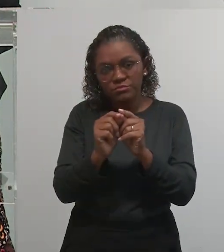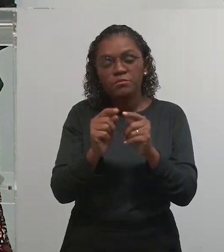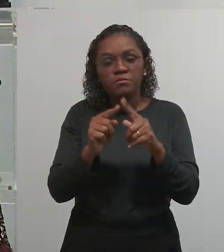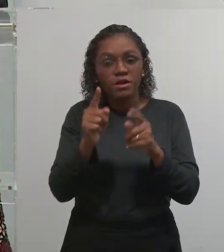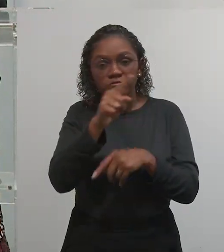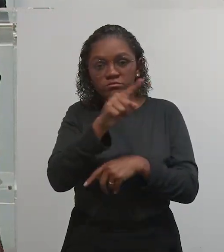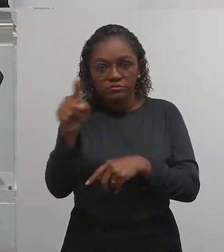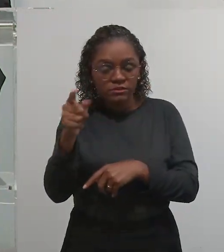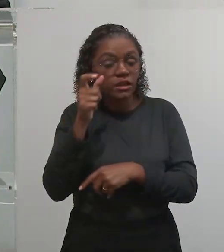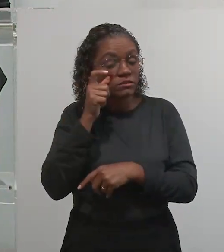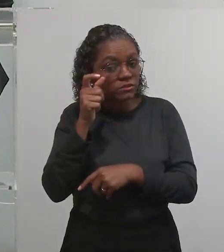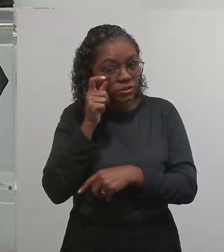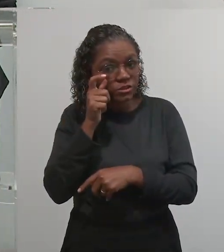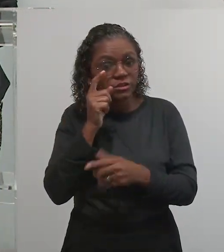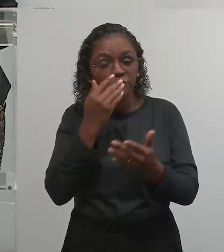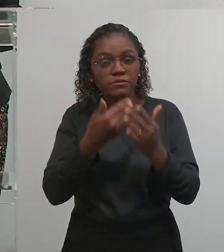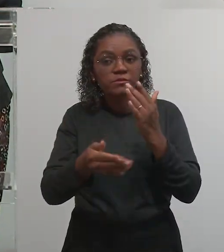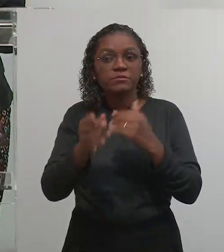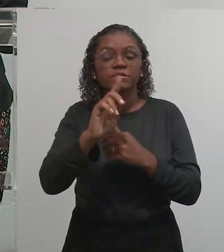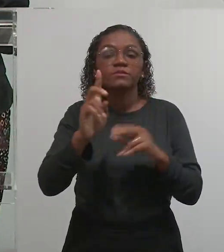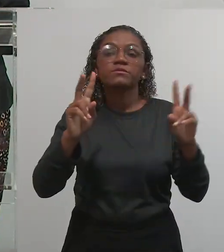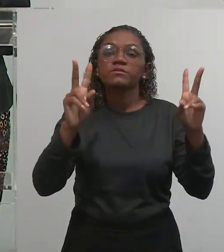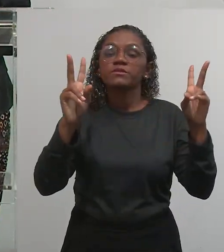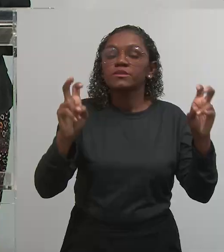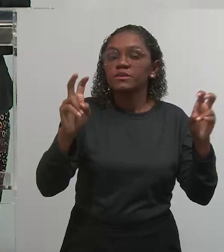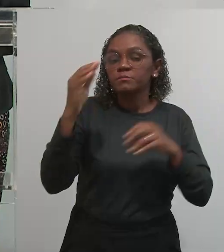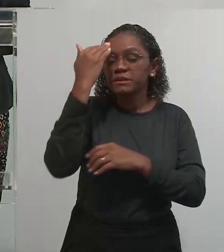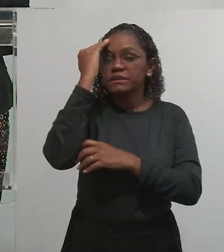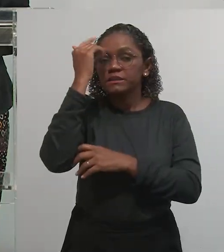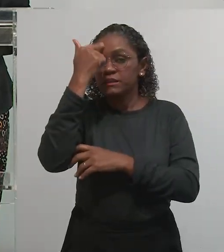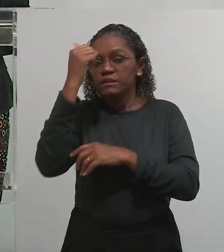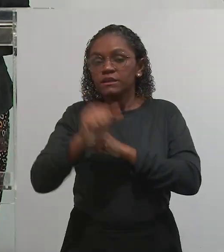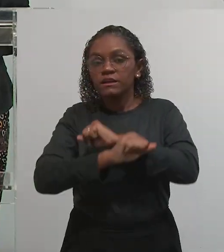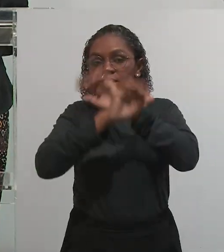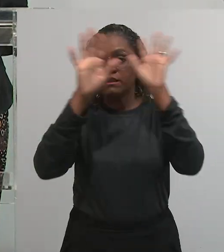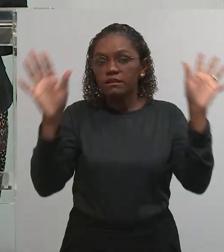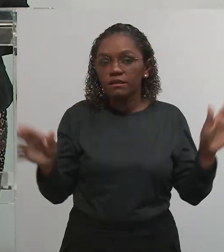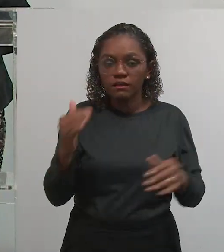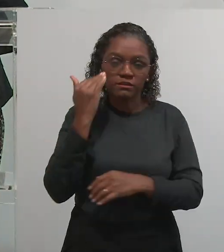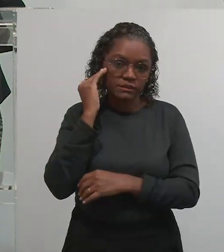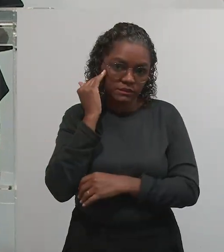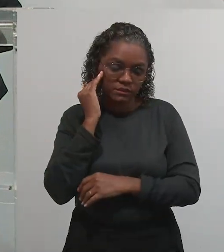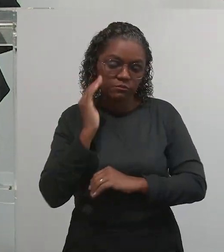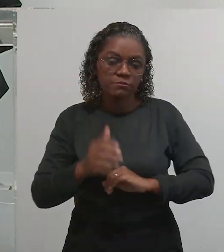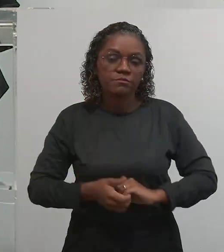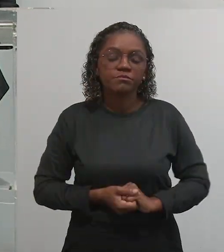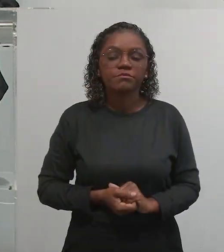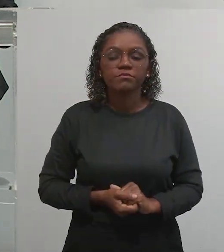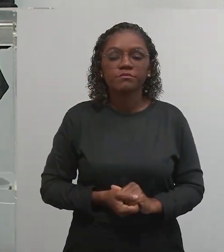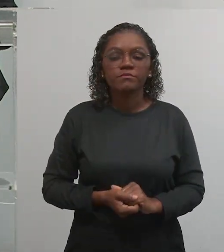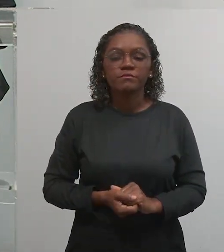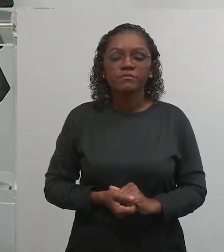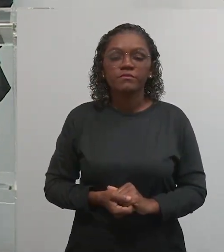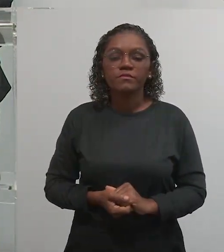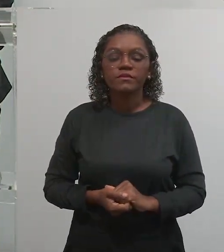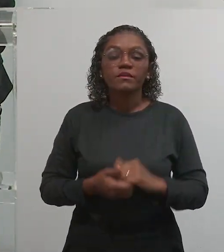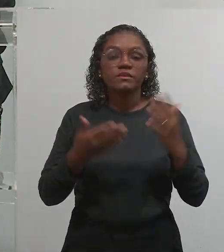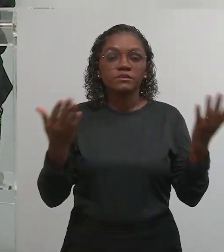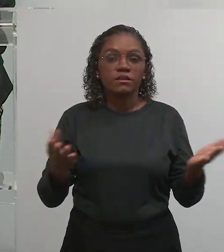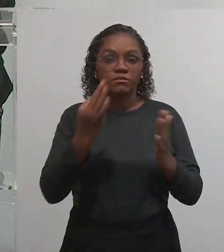assistir, para vocês entenderem um pouco sobre essa epistemologia, ok? Passando então para o nosso